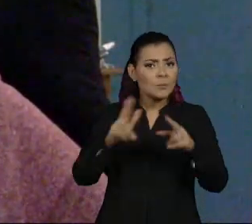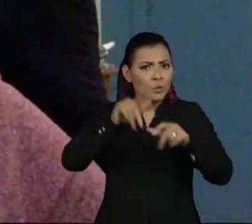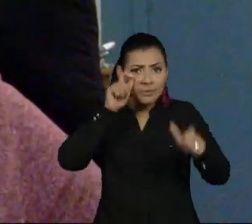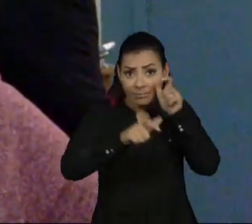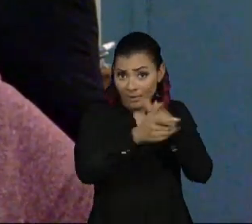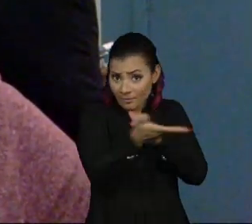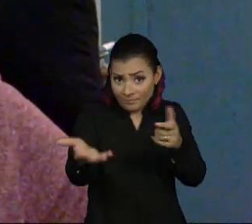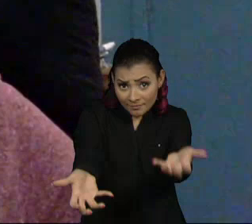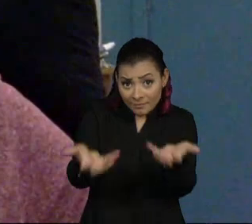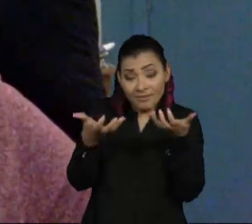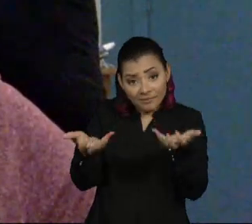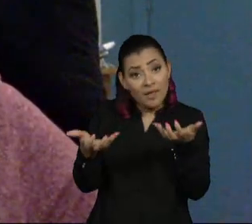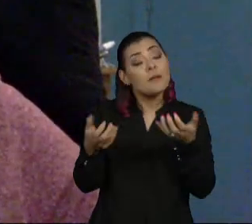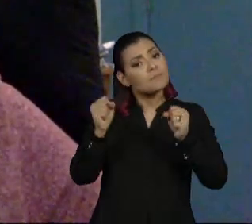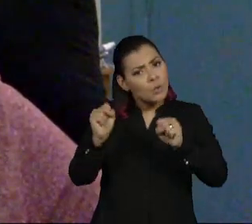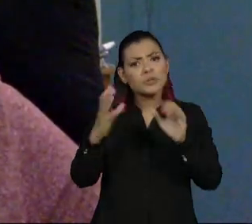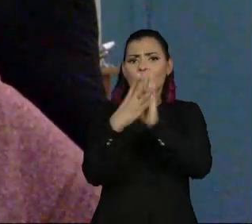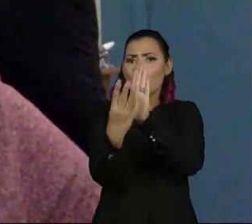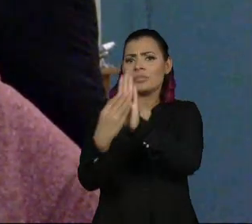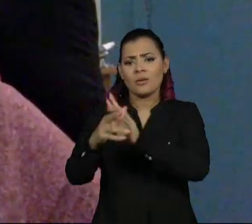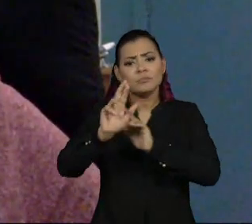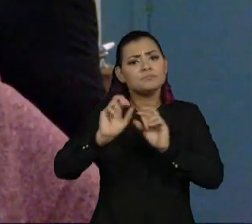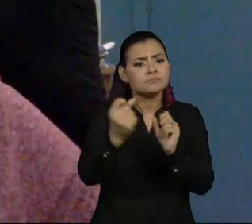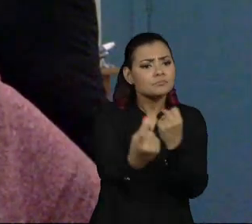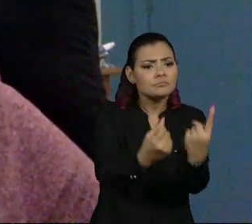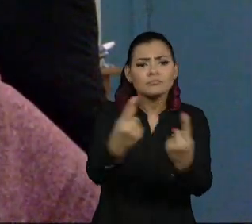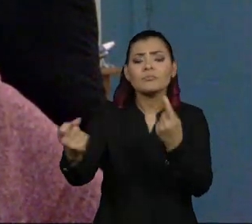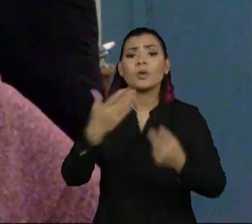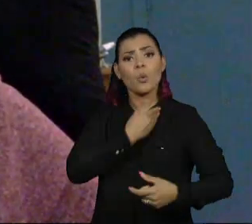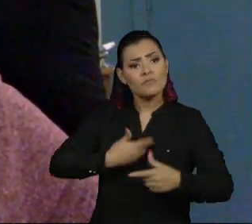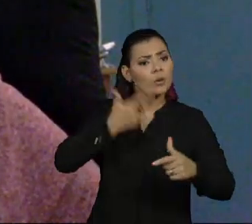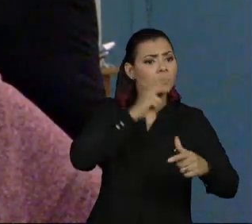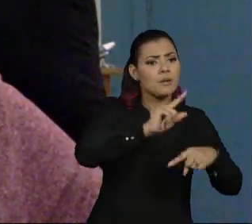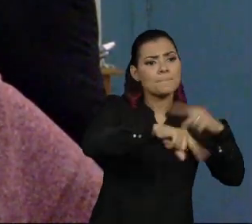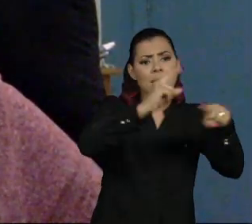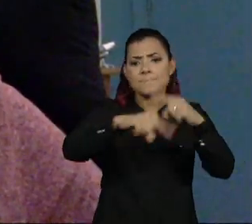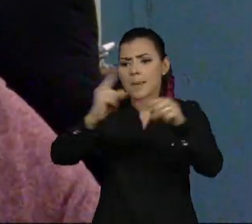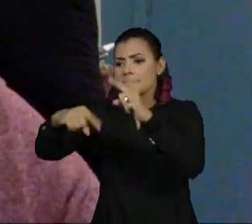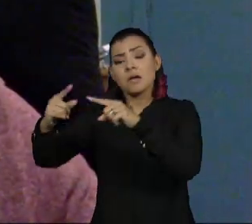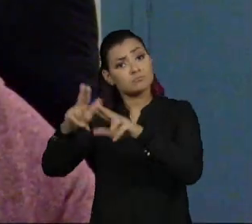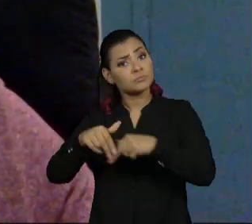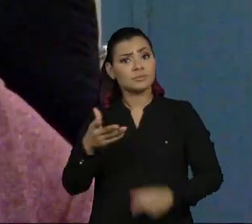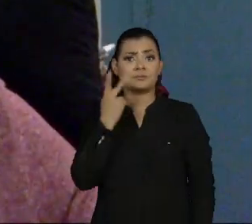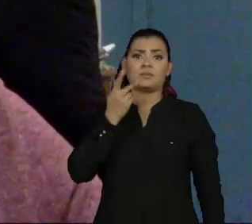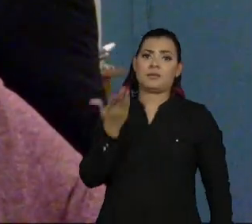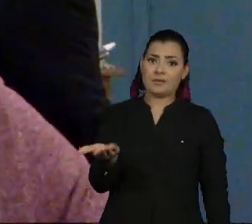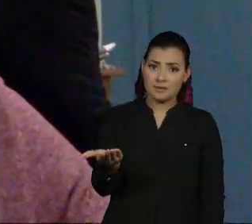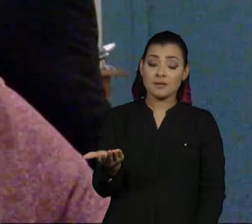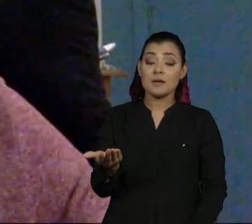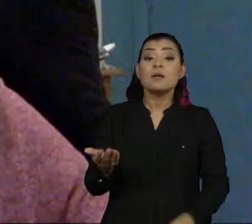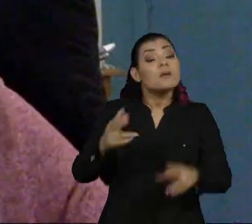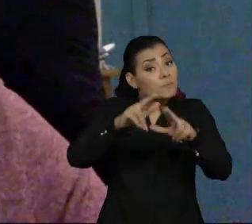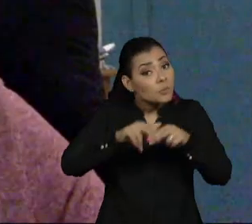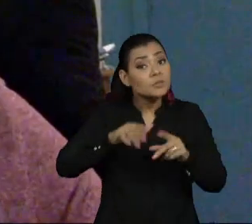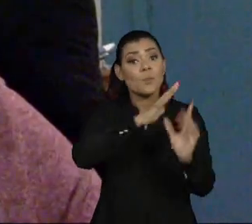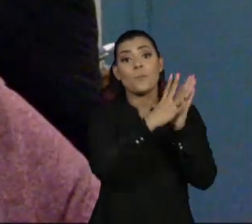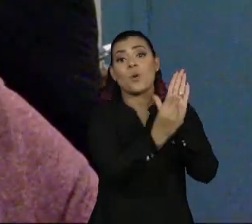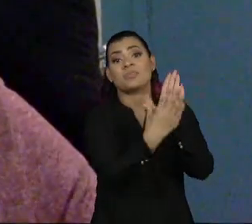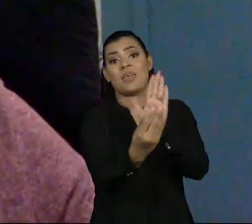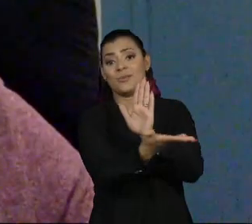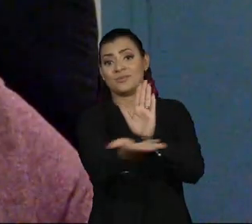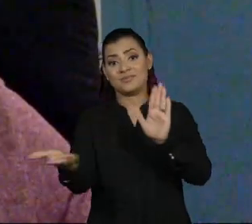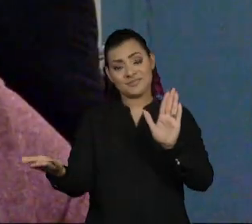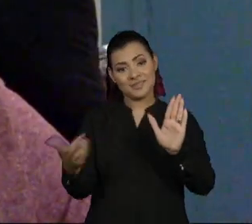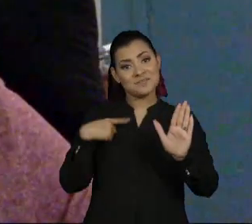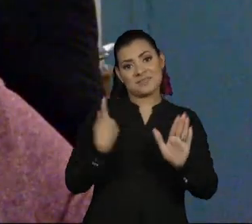bons casos, bons exemplos de governos que estão avançando, estão melhorando seus índices. Então, isso deveria servir de inspiração para todos